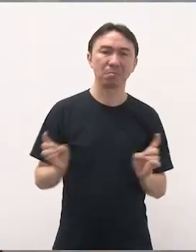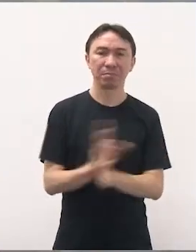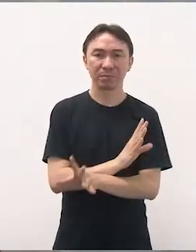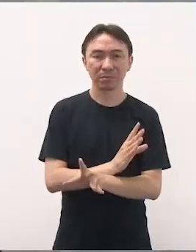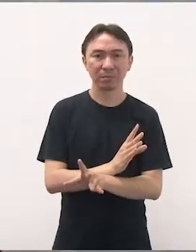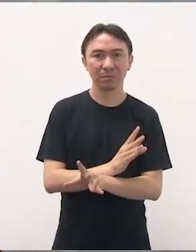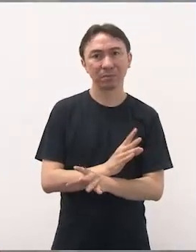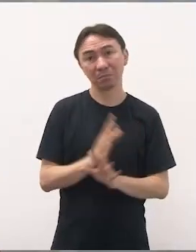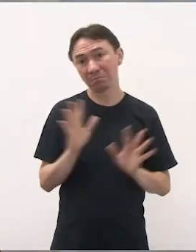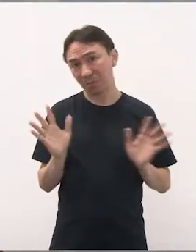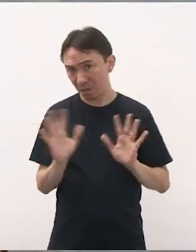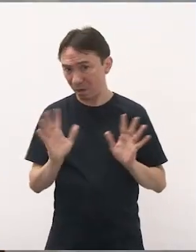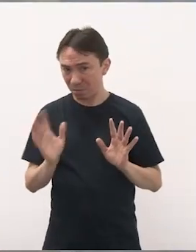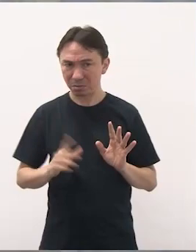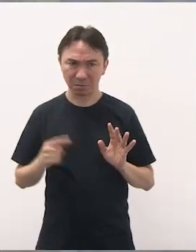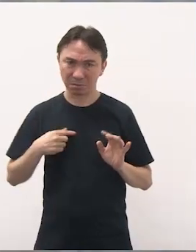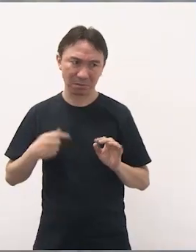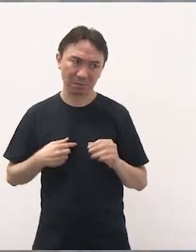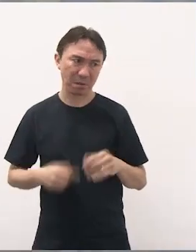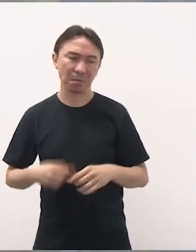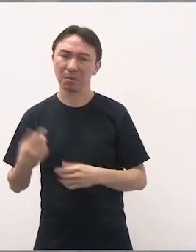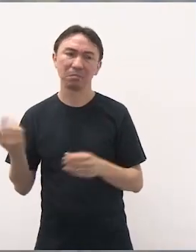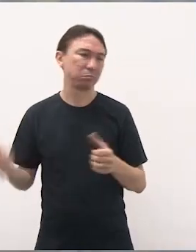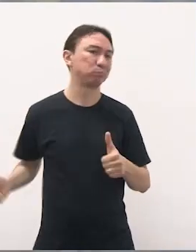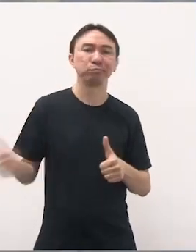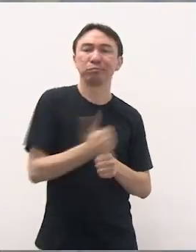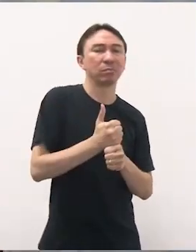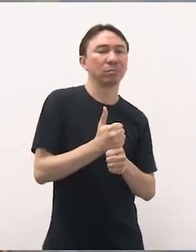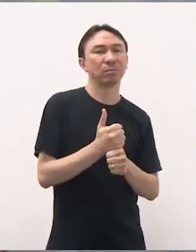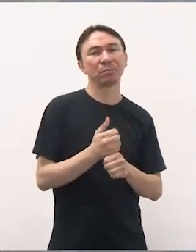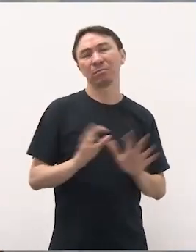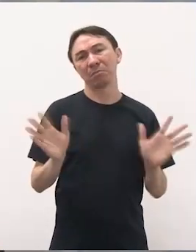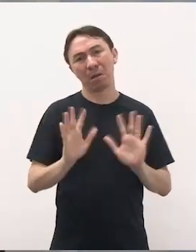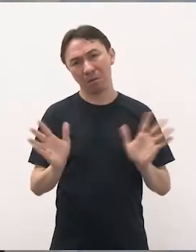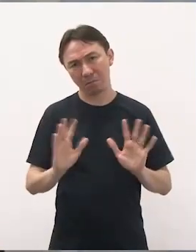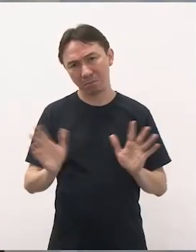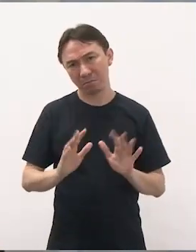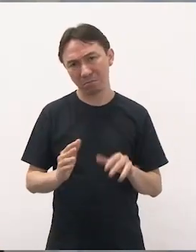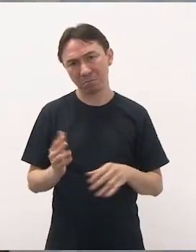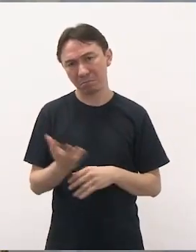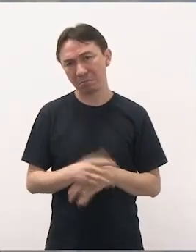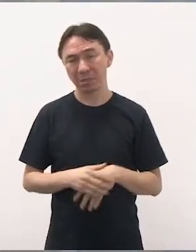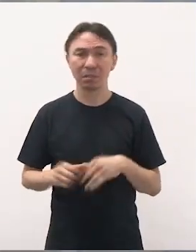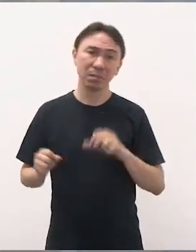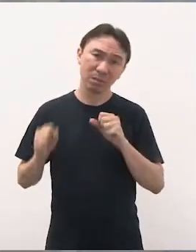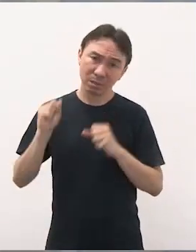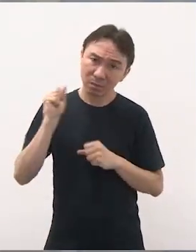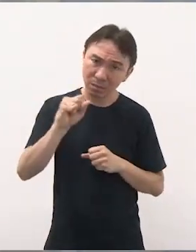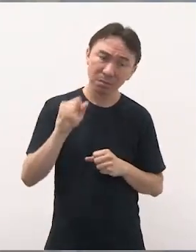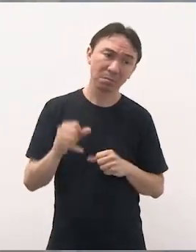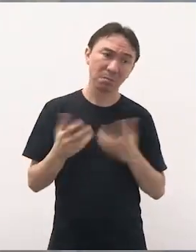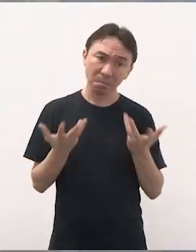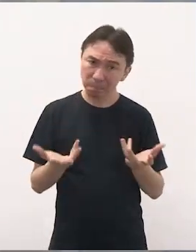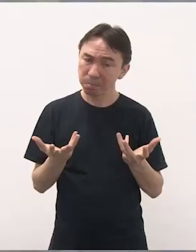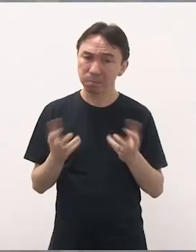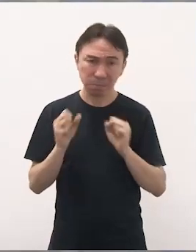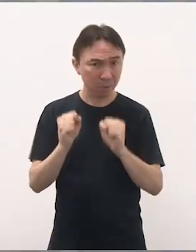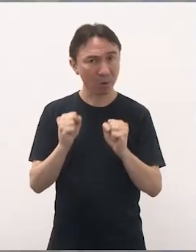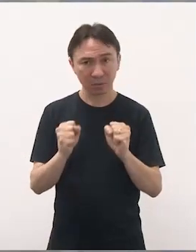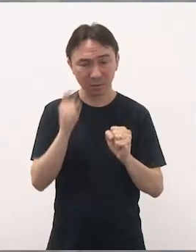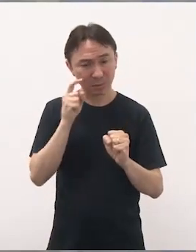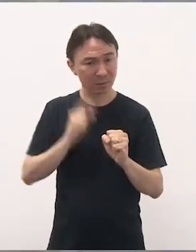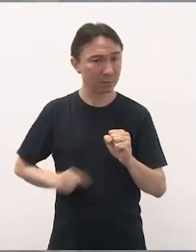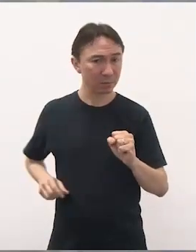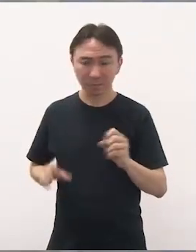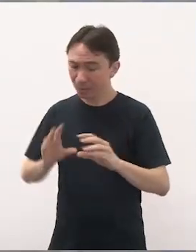ser adicionada àquilo que a escola já pensou, ou se a escola ainda não pensou, pode ser uma ação,